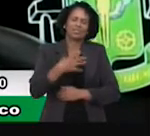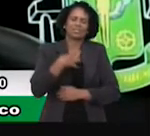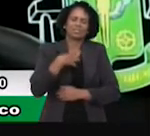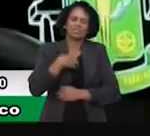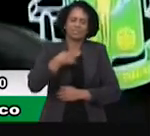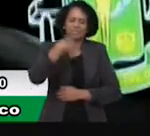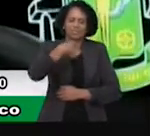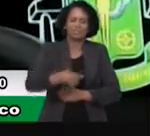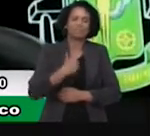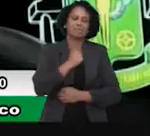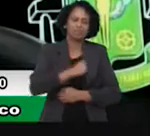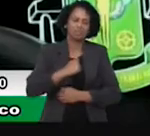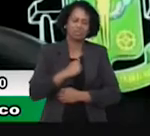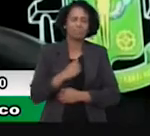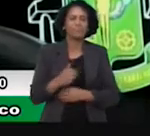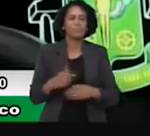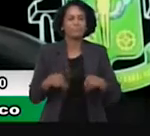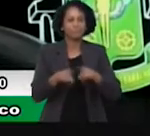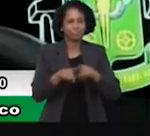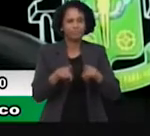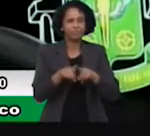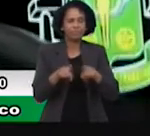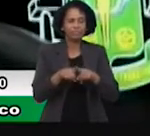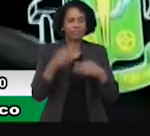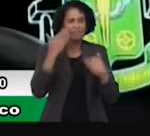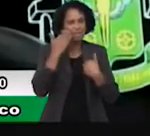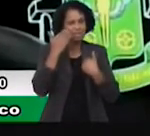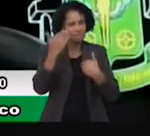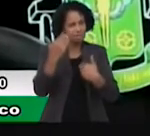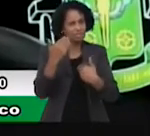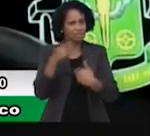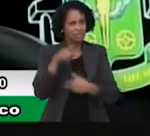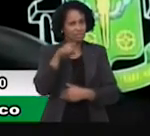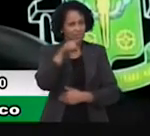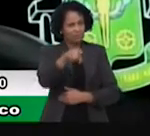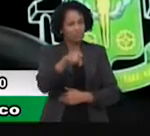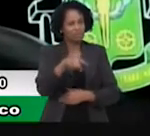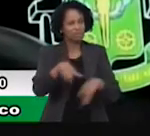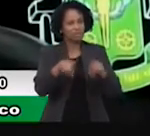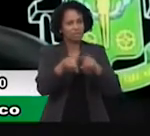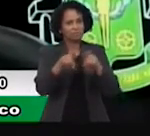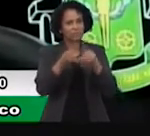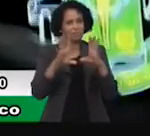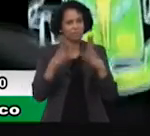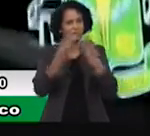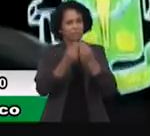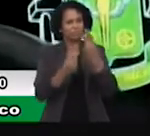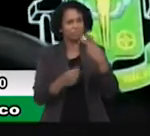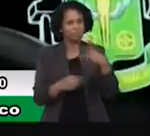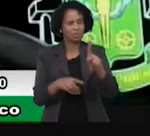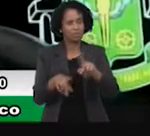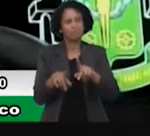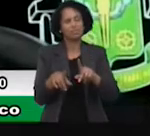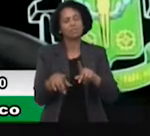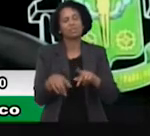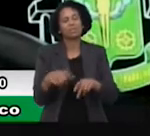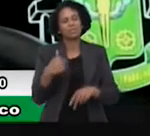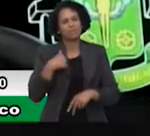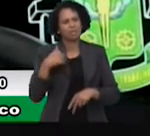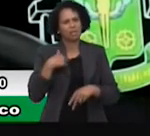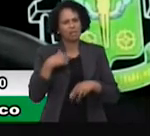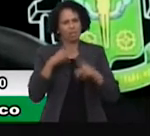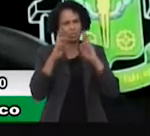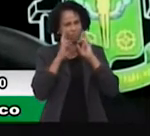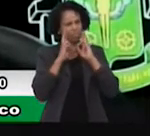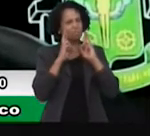próximos 4 anos aqui. Deixar aqui a minha gratidão a você e a sua família, a qual eu tenho muito respeito e muito